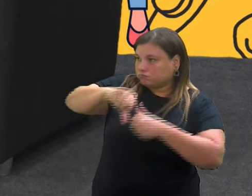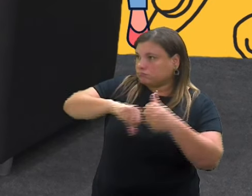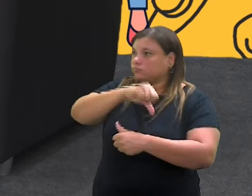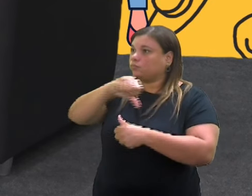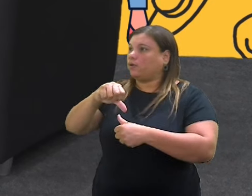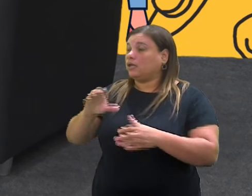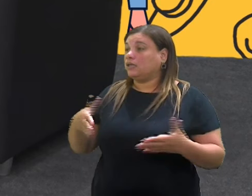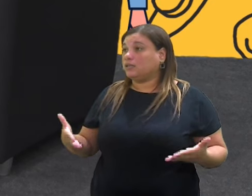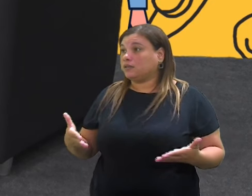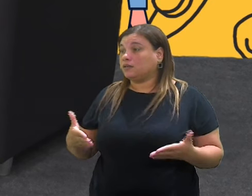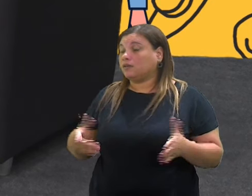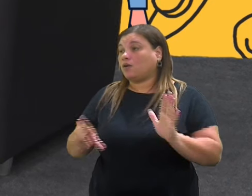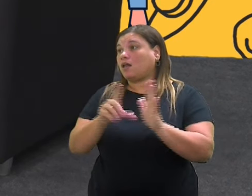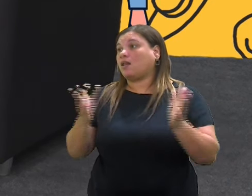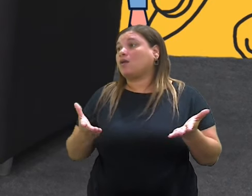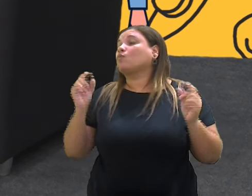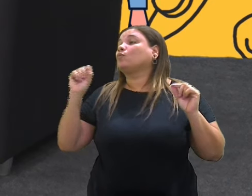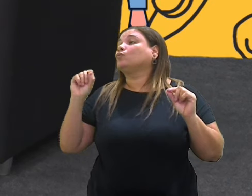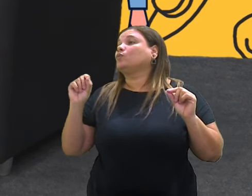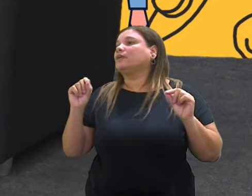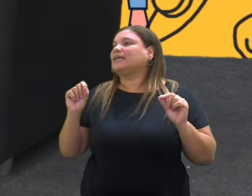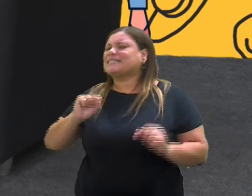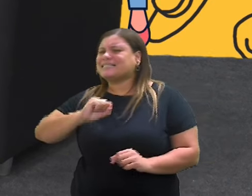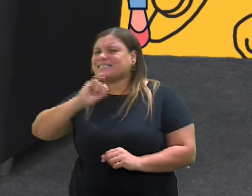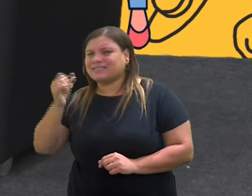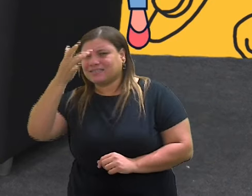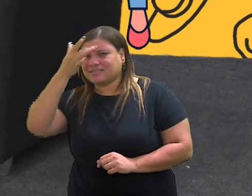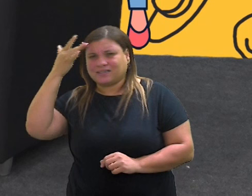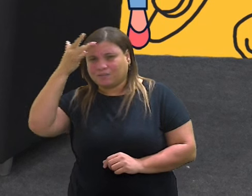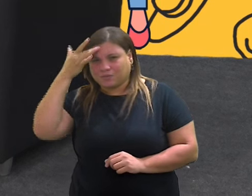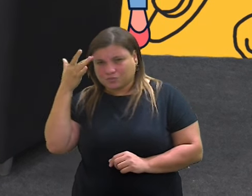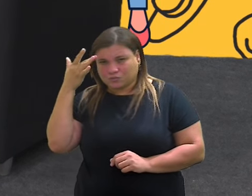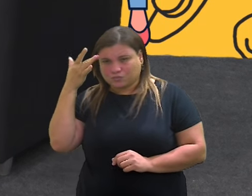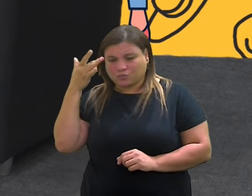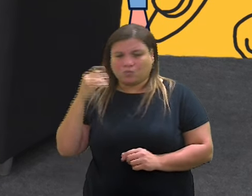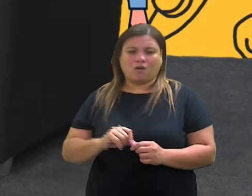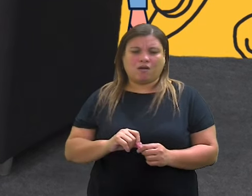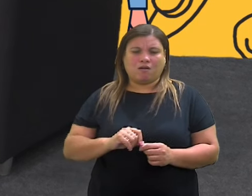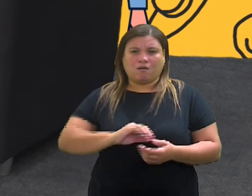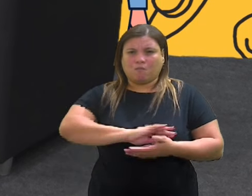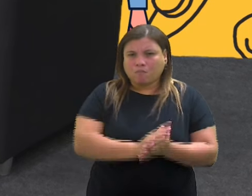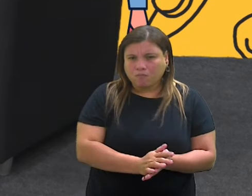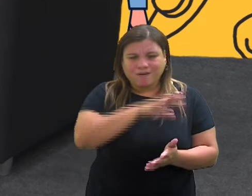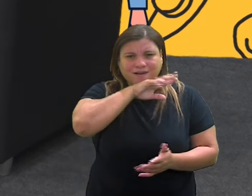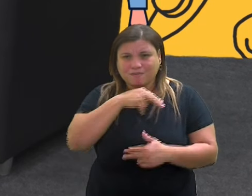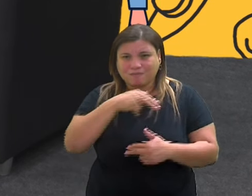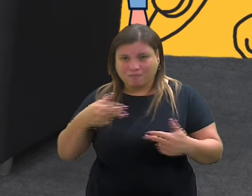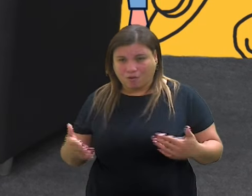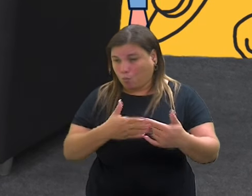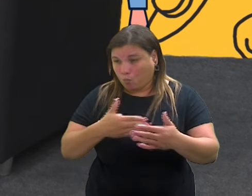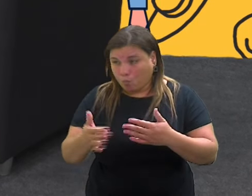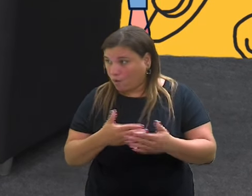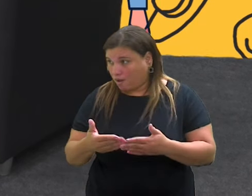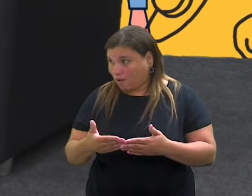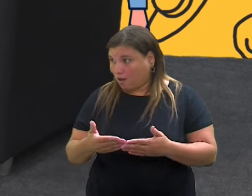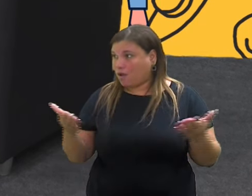pessoa cometa o crime de maus tratos, agora ela pode pegar de 2 a 5 anos de prisão. Isso para a gente foi uma vitória, porque antes era uma lei muito branda,